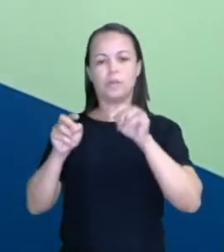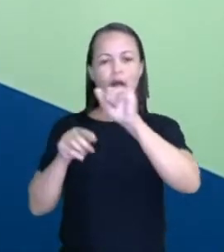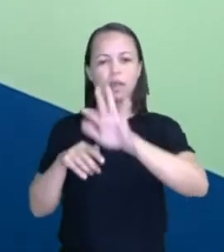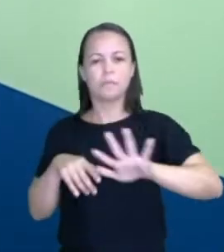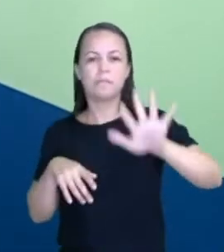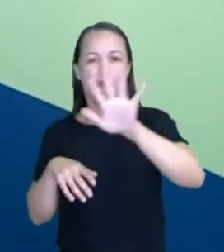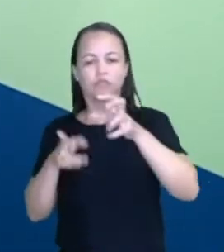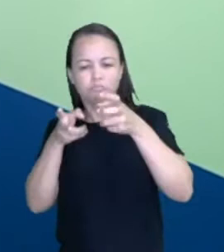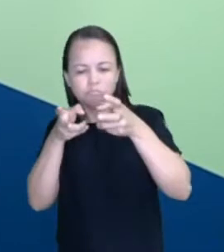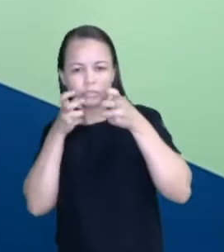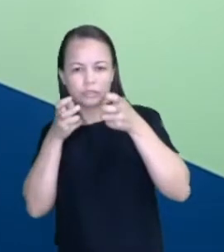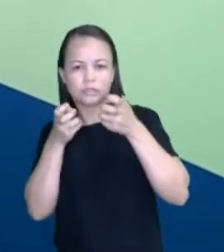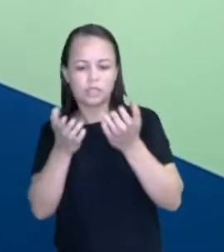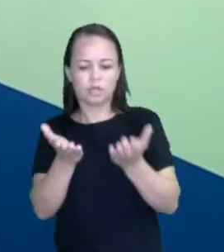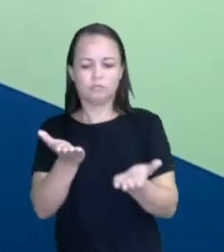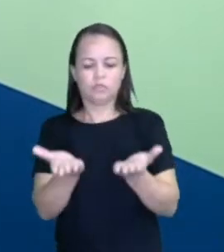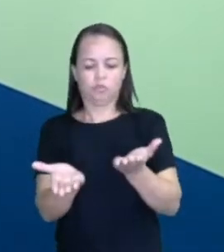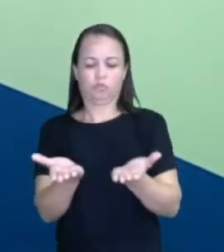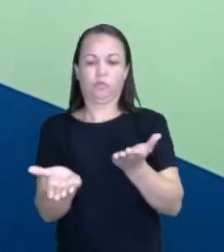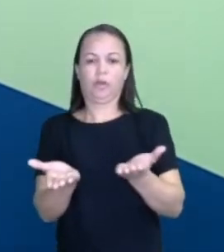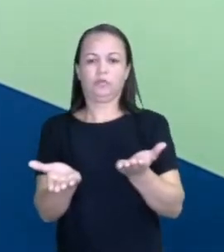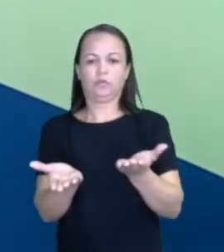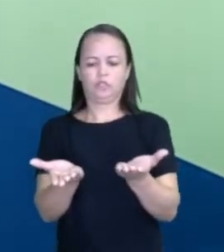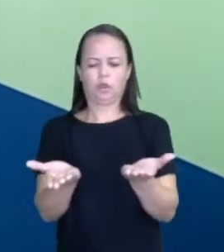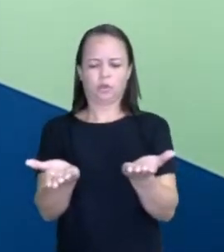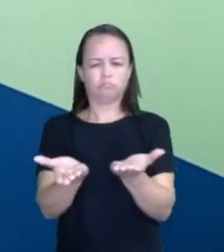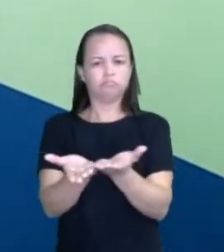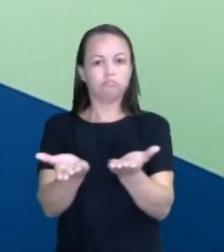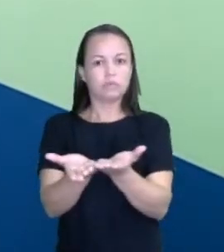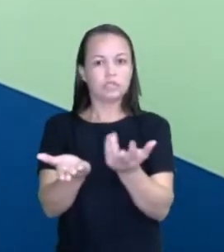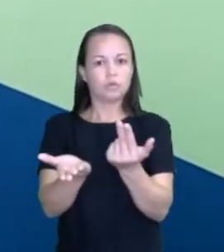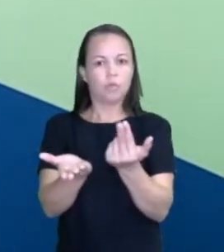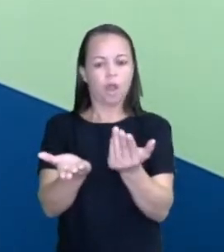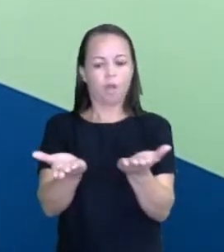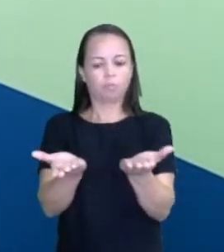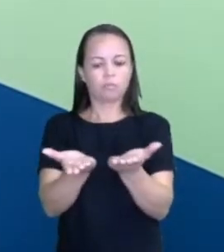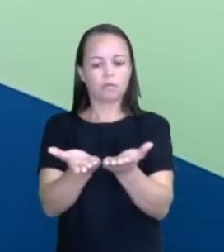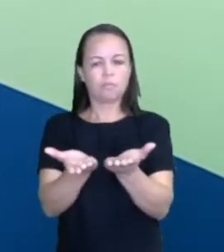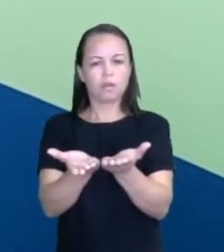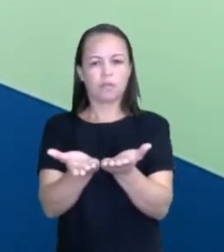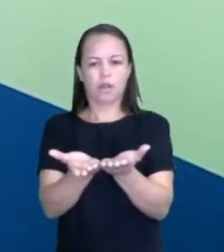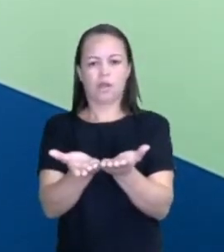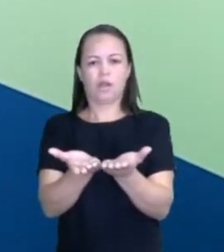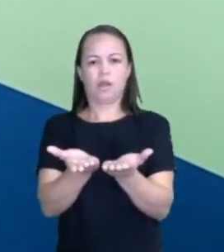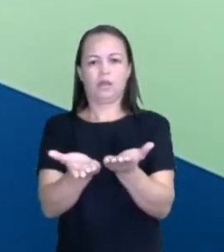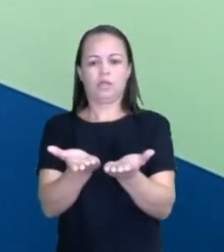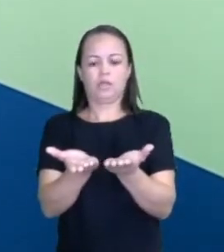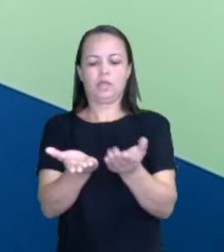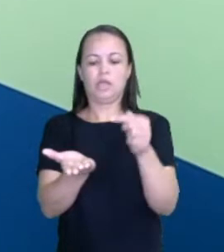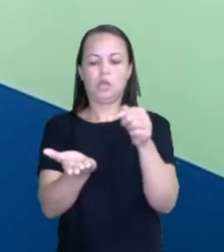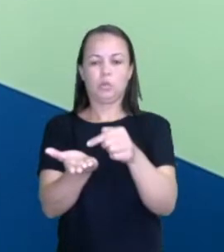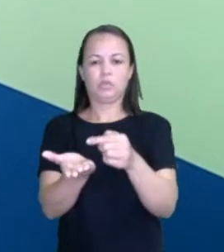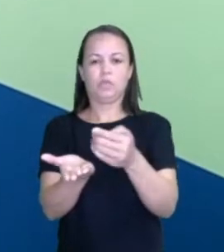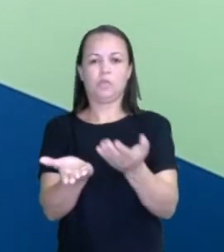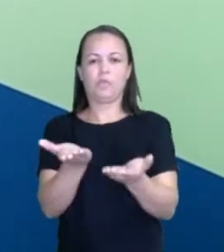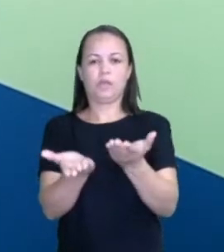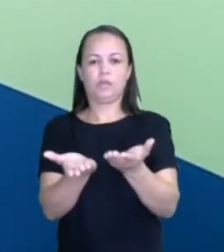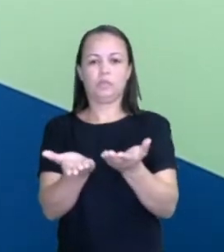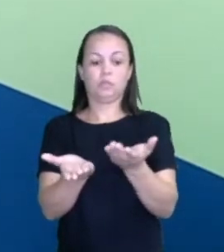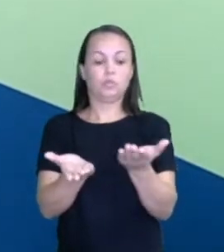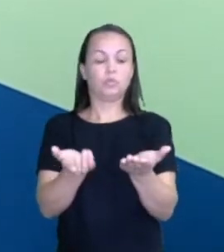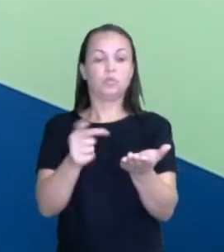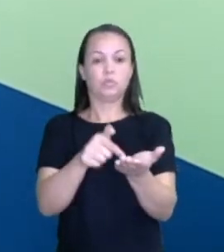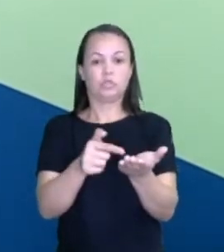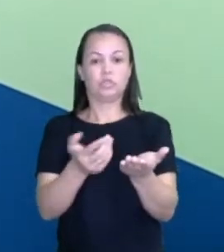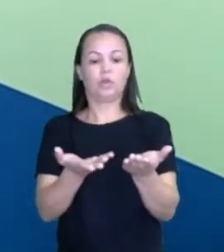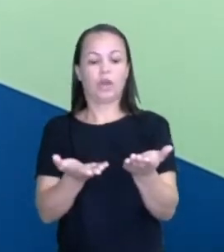que os dois pratos da balança estão na mesma altura, eu sei que o peso de um lado, do lado esquerdo,